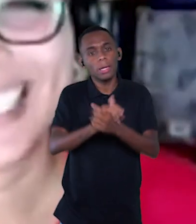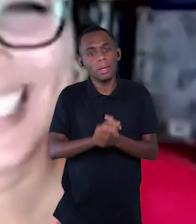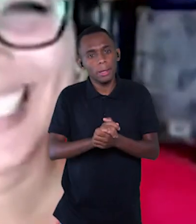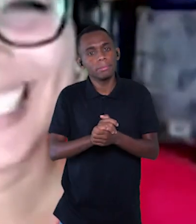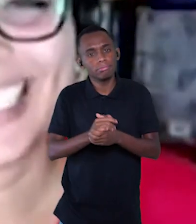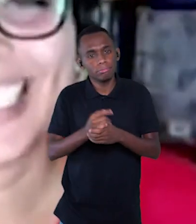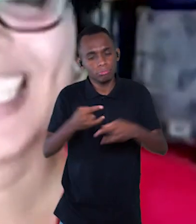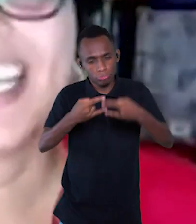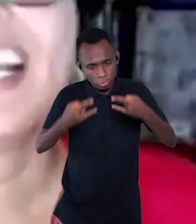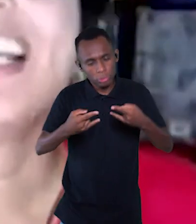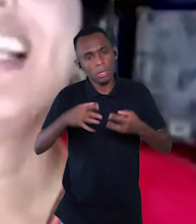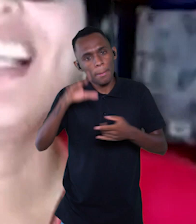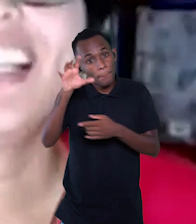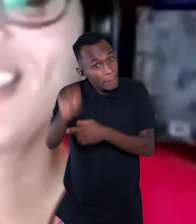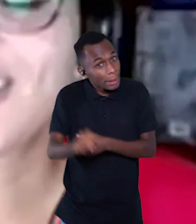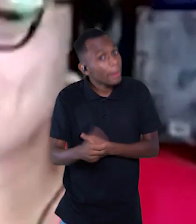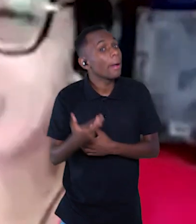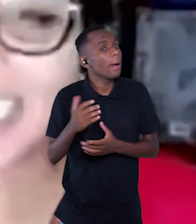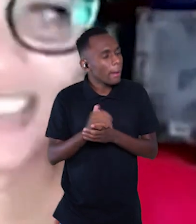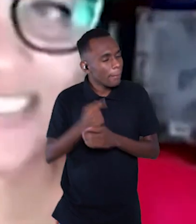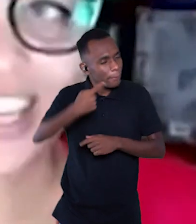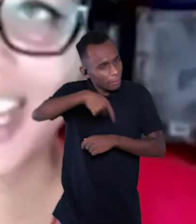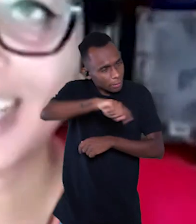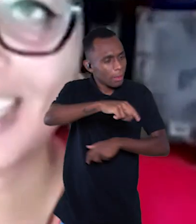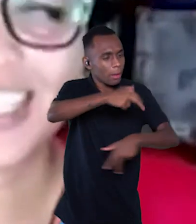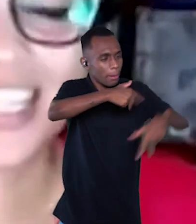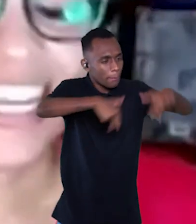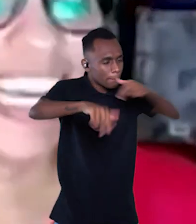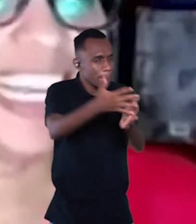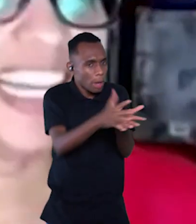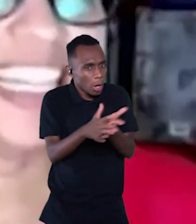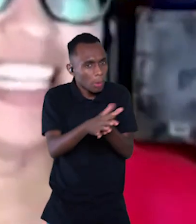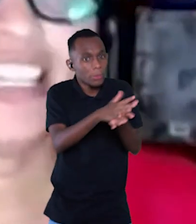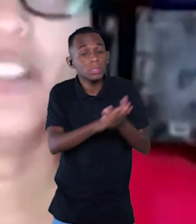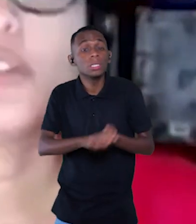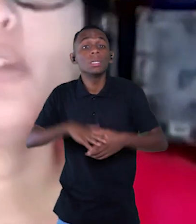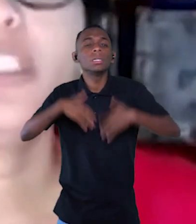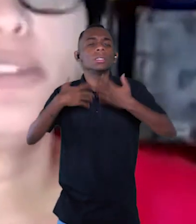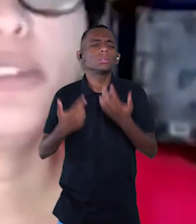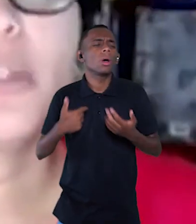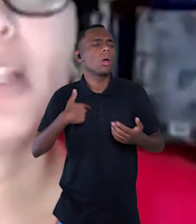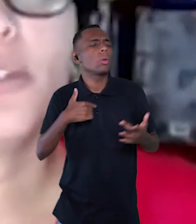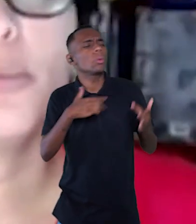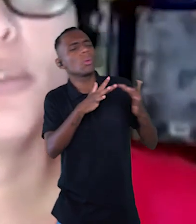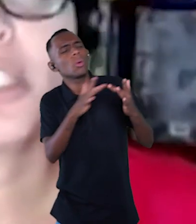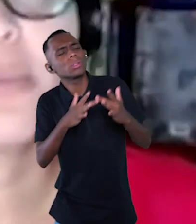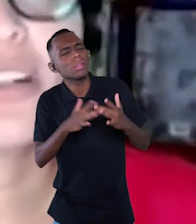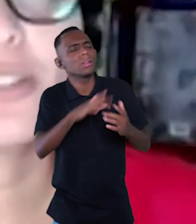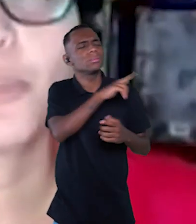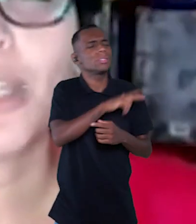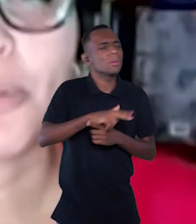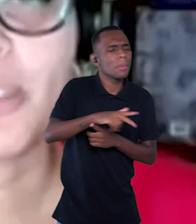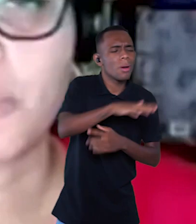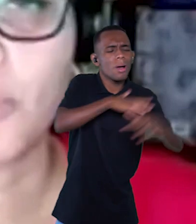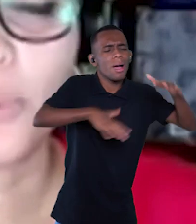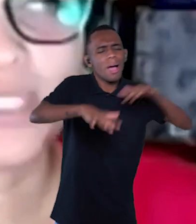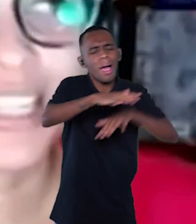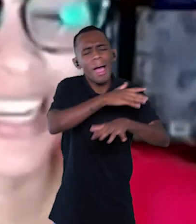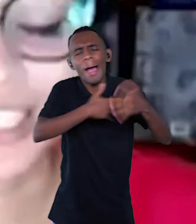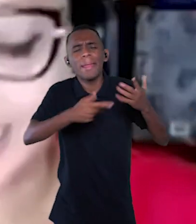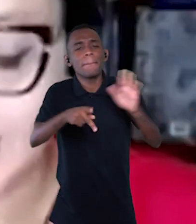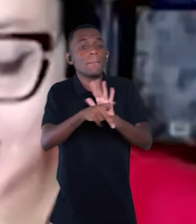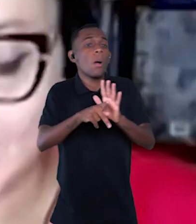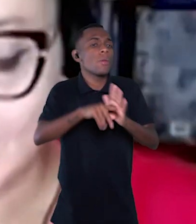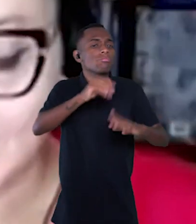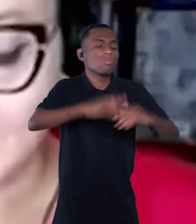retirar ingressos. Isso, exatamente. E ali eu tô entre os meus irmãos, meus amigos da